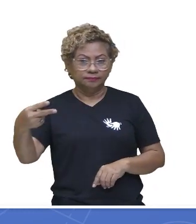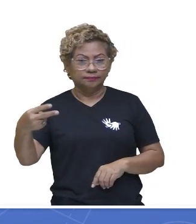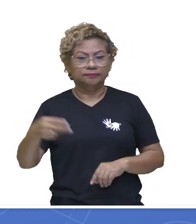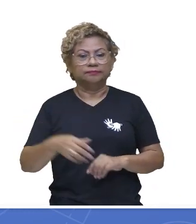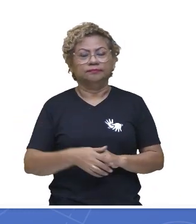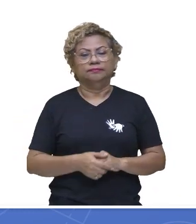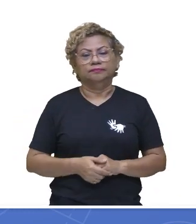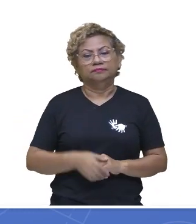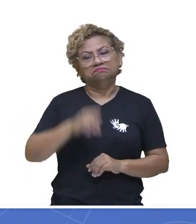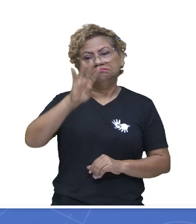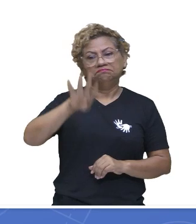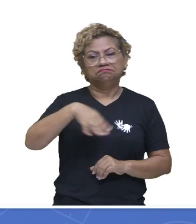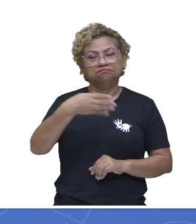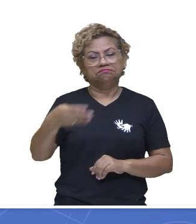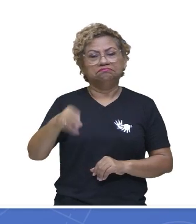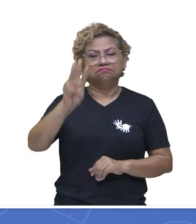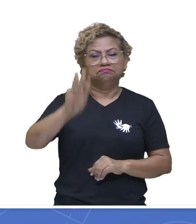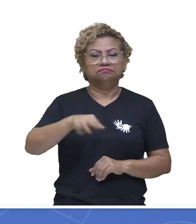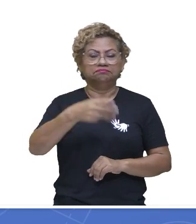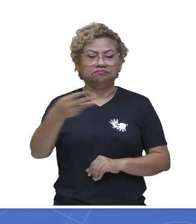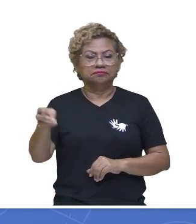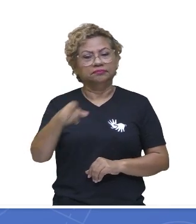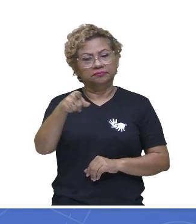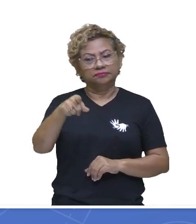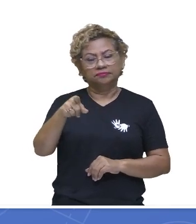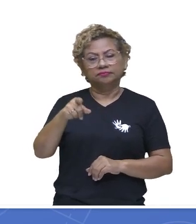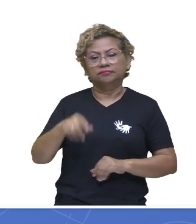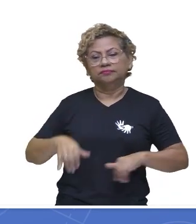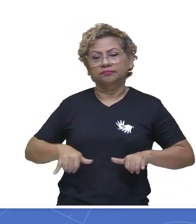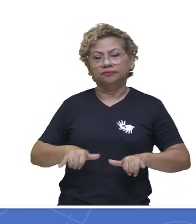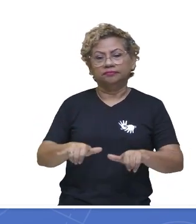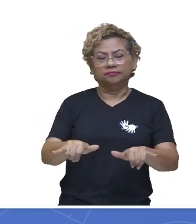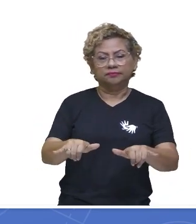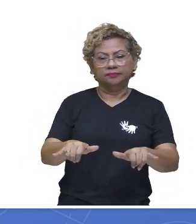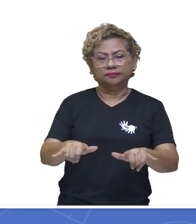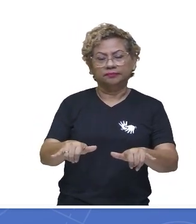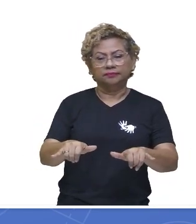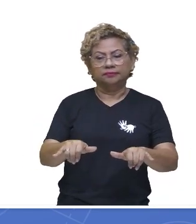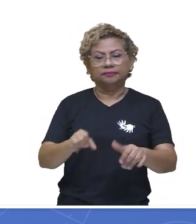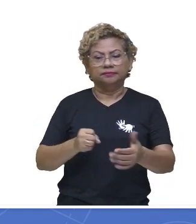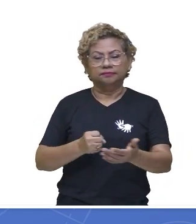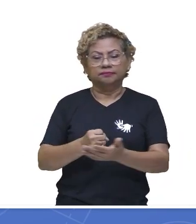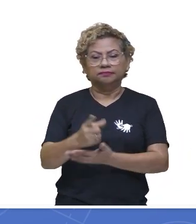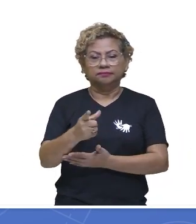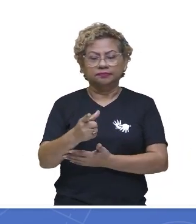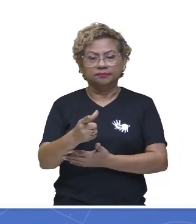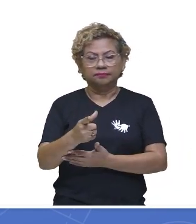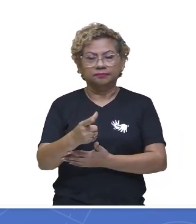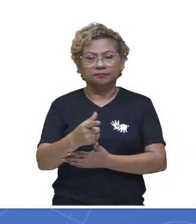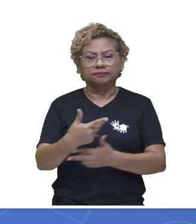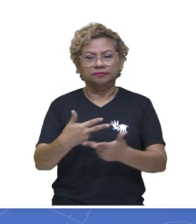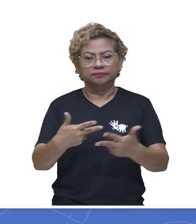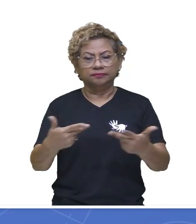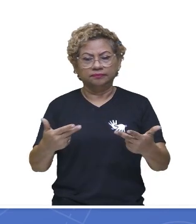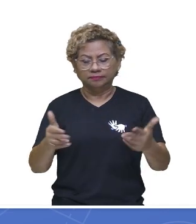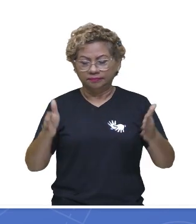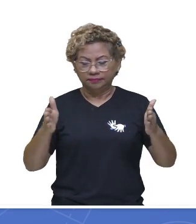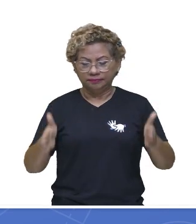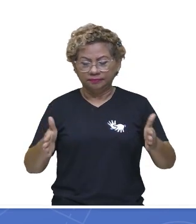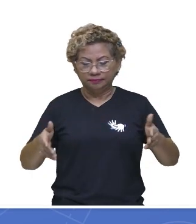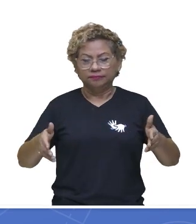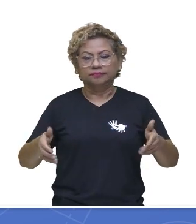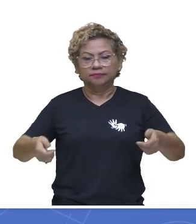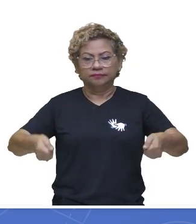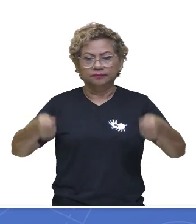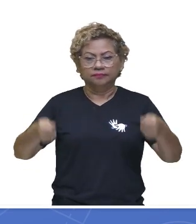lá no supermercado, vai comprar uma cartela de ovos, você não vai contar ali de um por um. Basta você contar quantos ovos tem